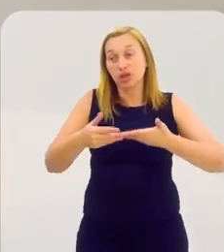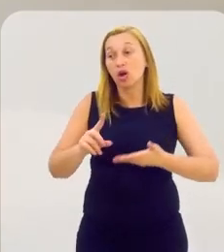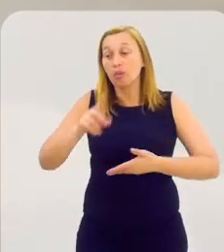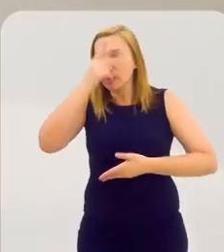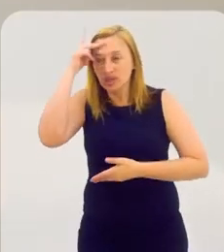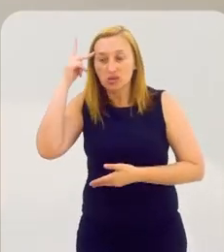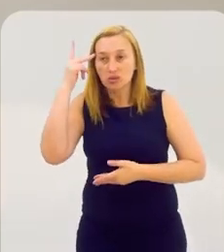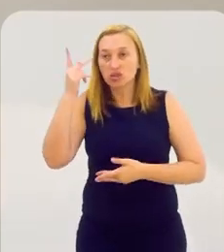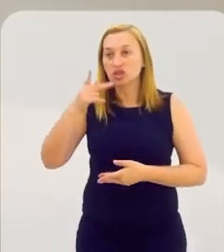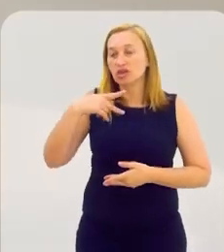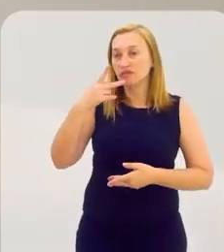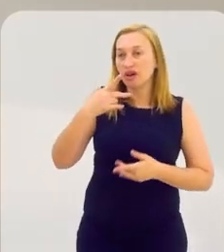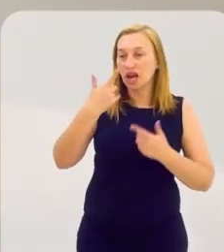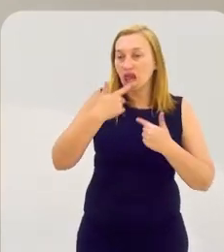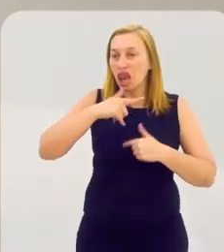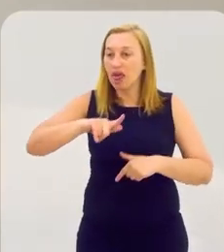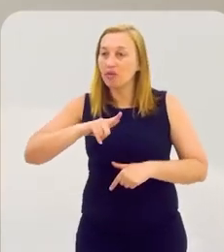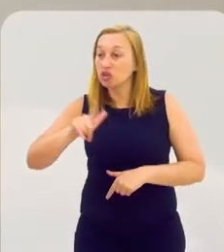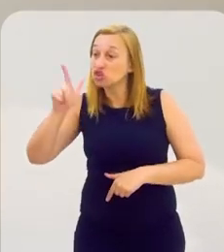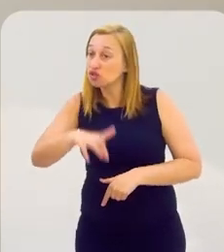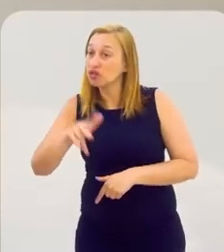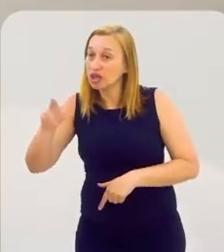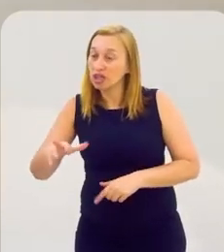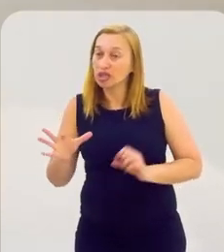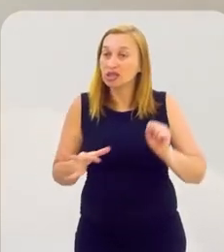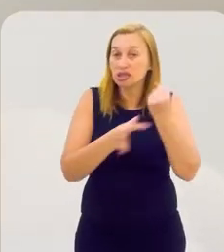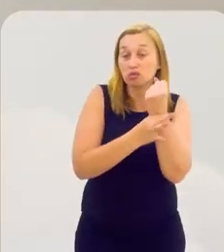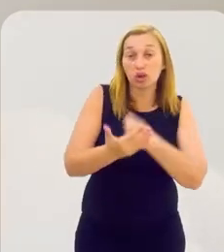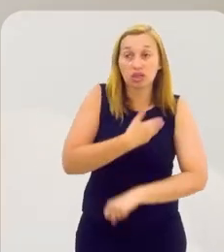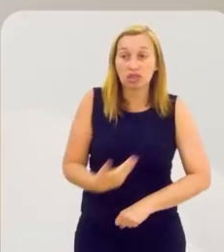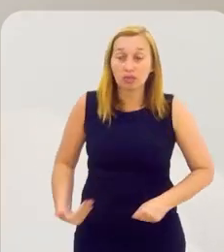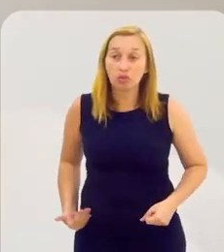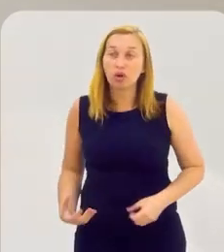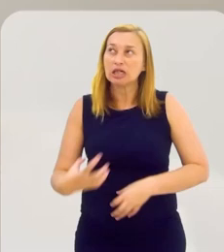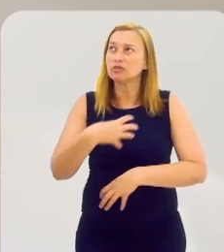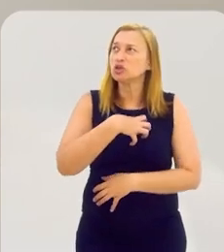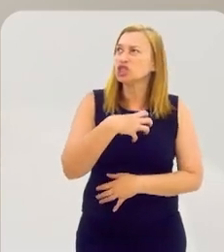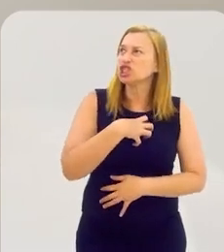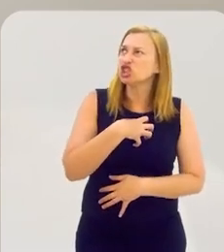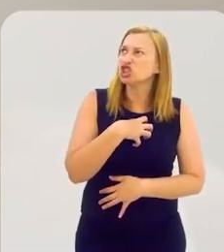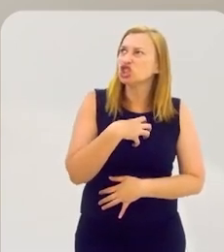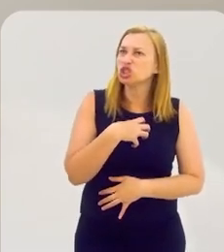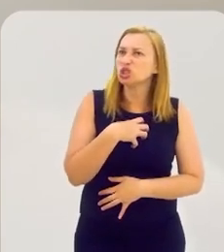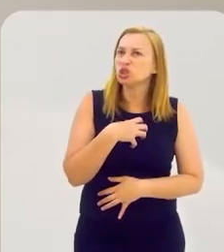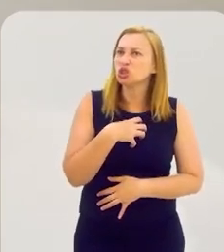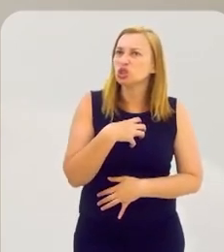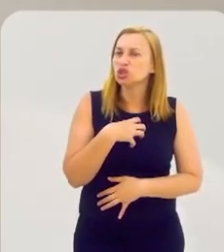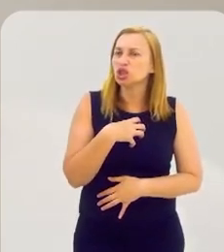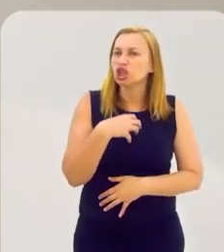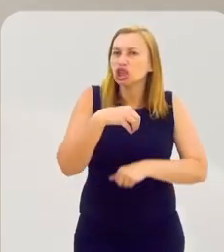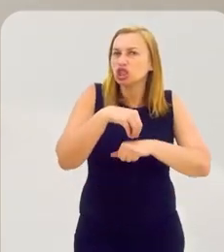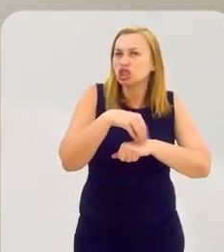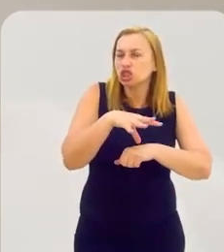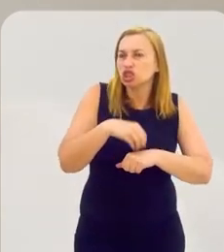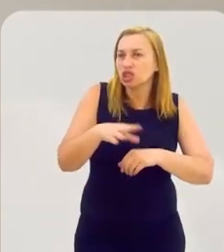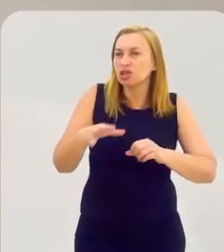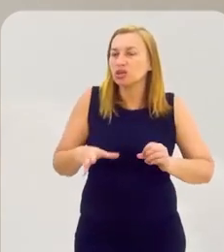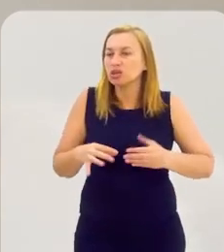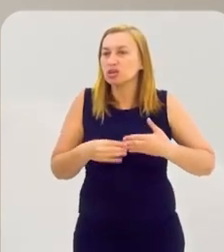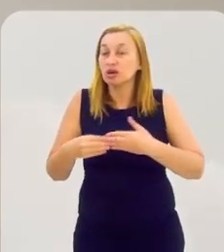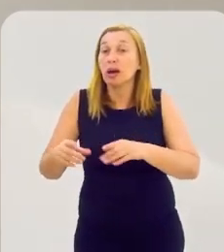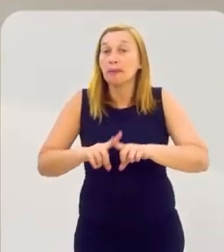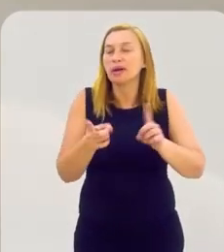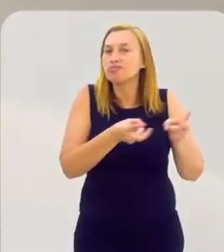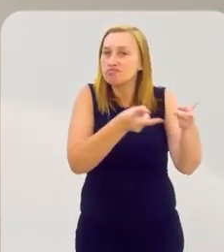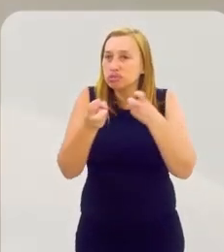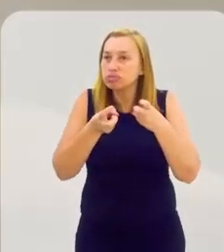idiomas, a segurança pública, não só no sentido dos indicadores de segurança, mas da